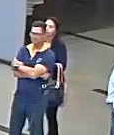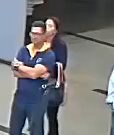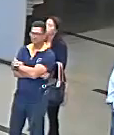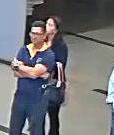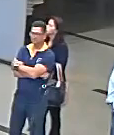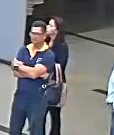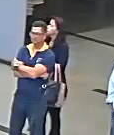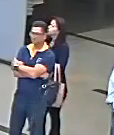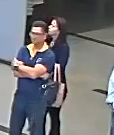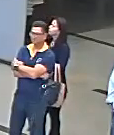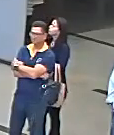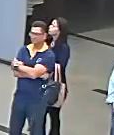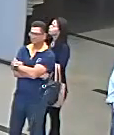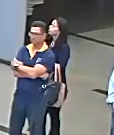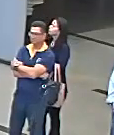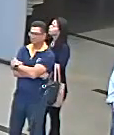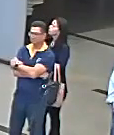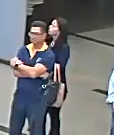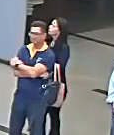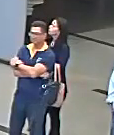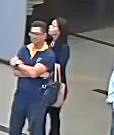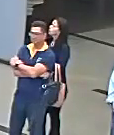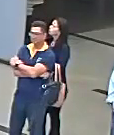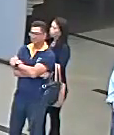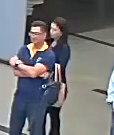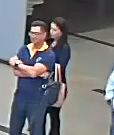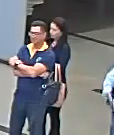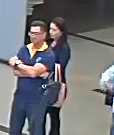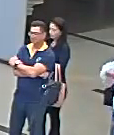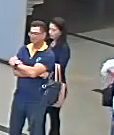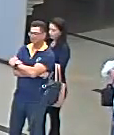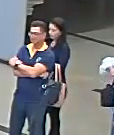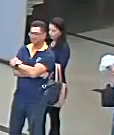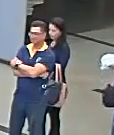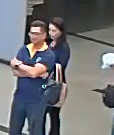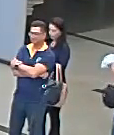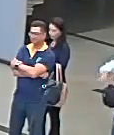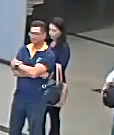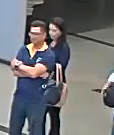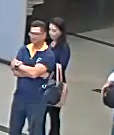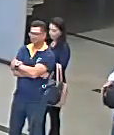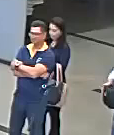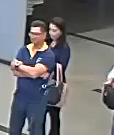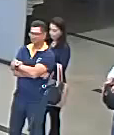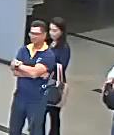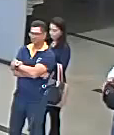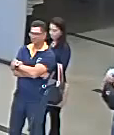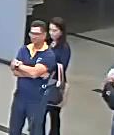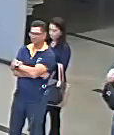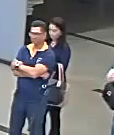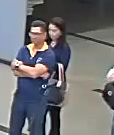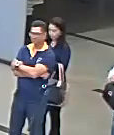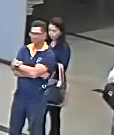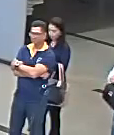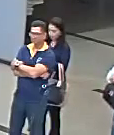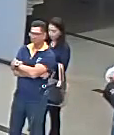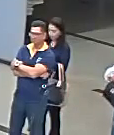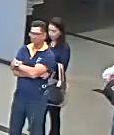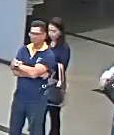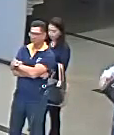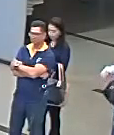funcionar mas nós não conseguimos porque os Vereador levantava e deixava nós lá na plenária e saía rindo da